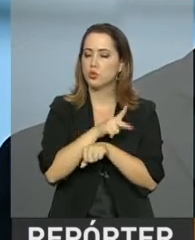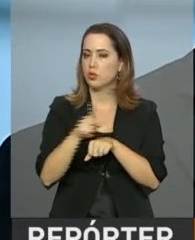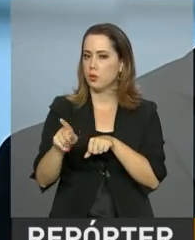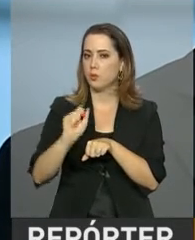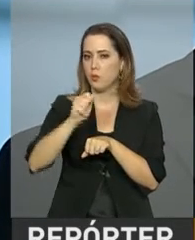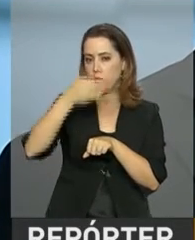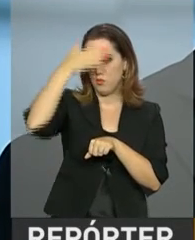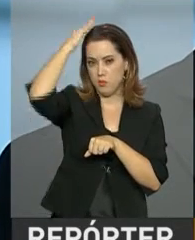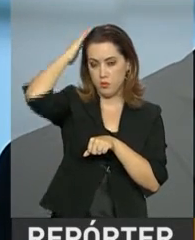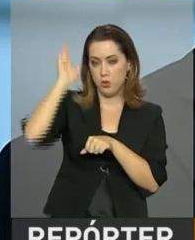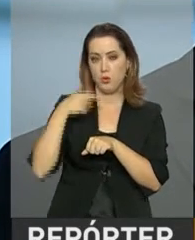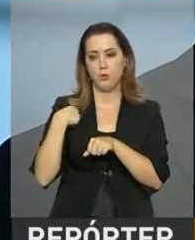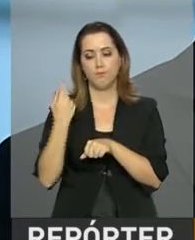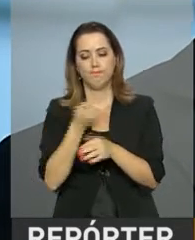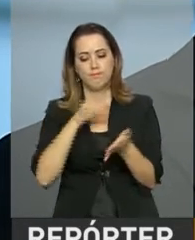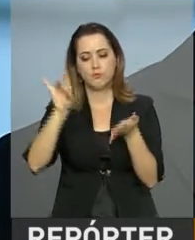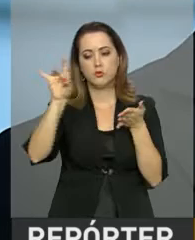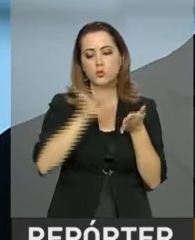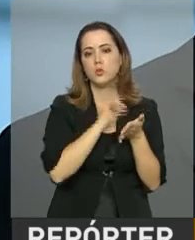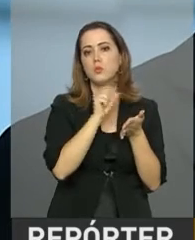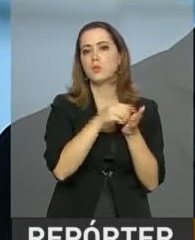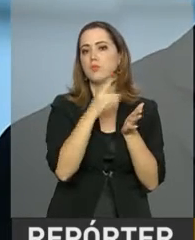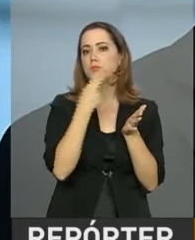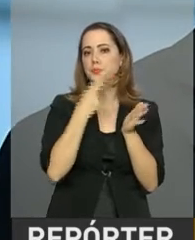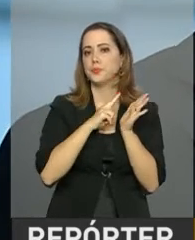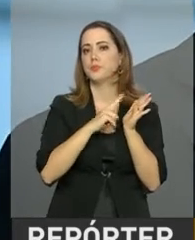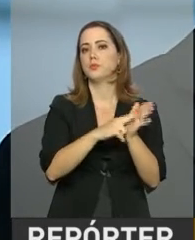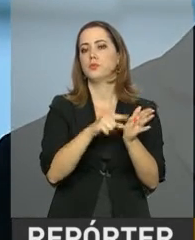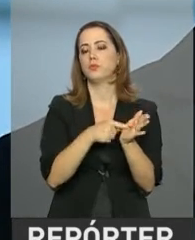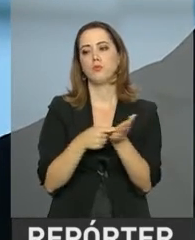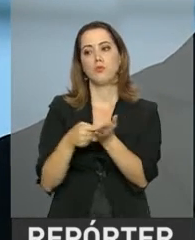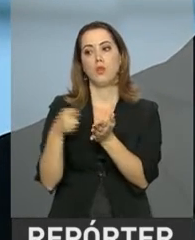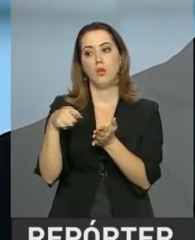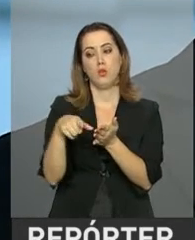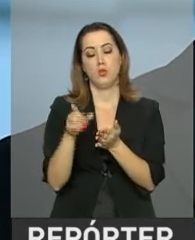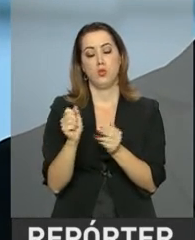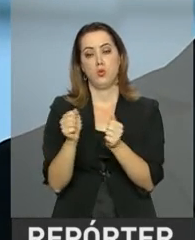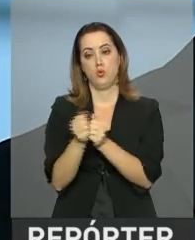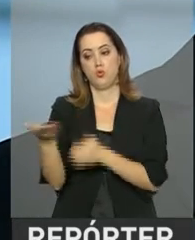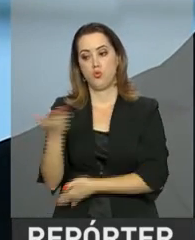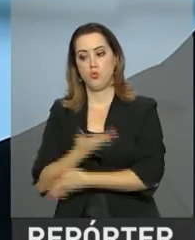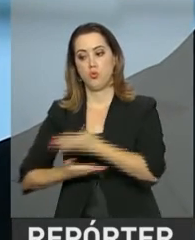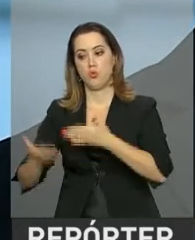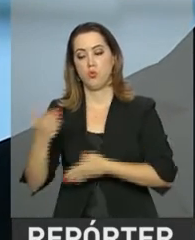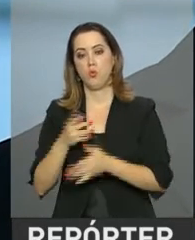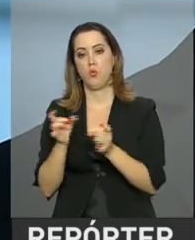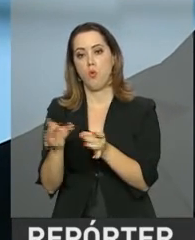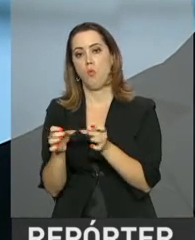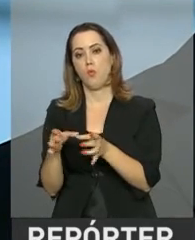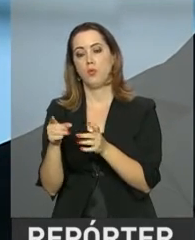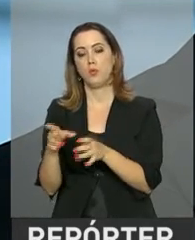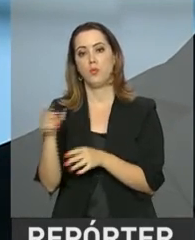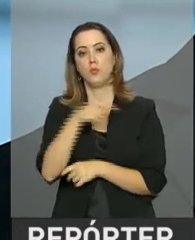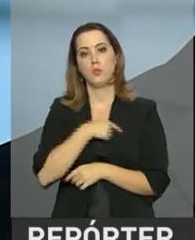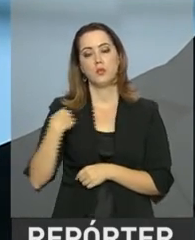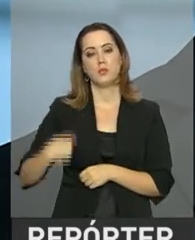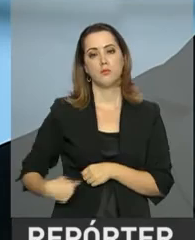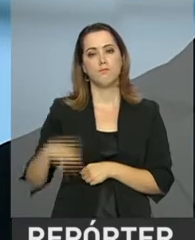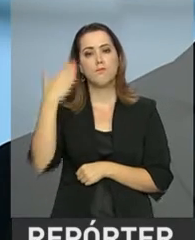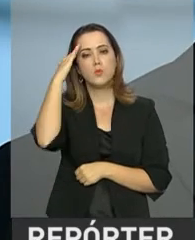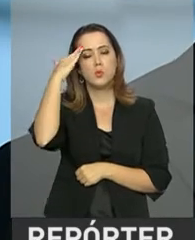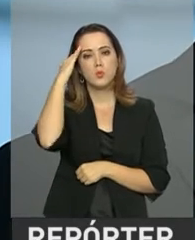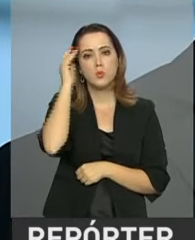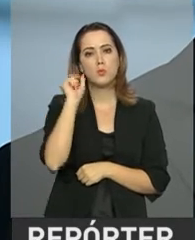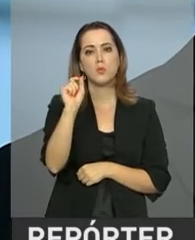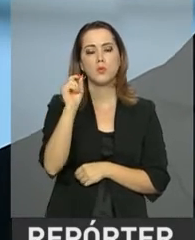com o ministério da indústria e comércio da China o ministério de comércio da China que é o memorando de entendimento para